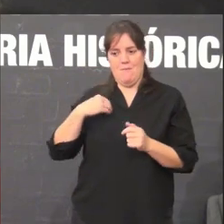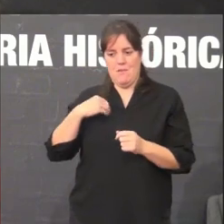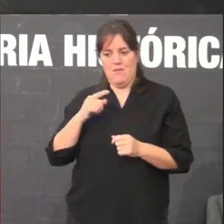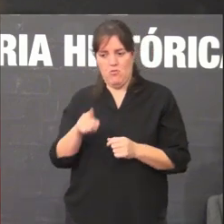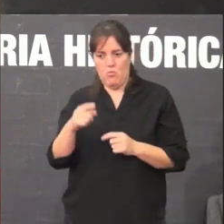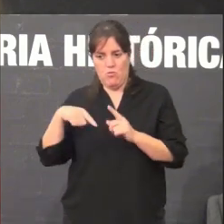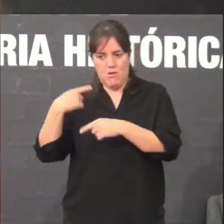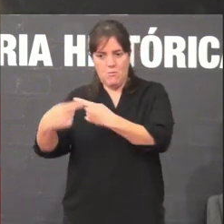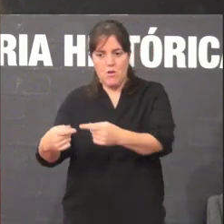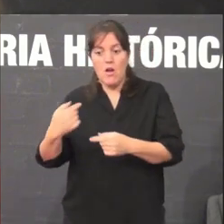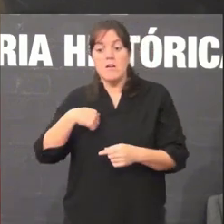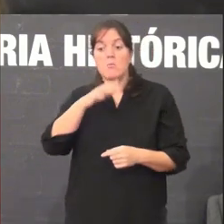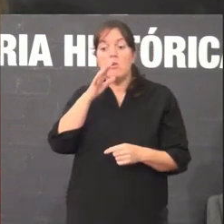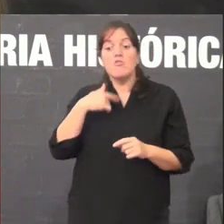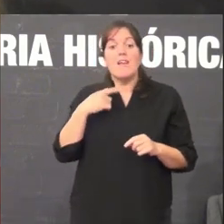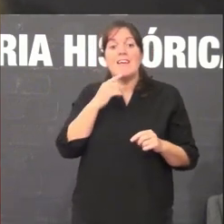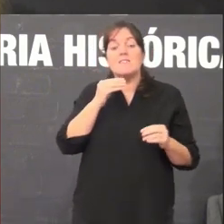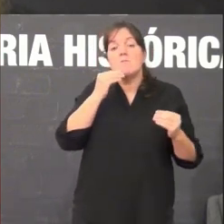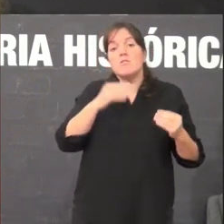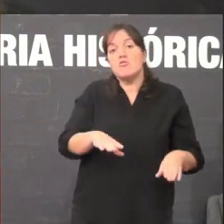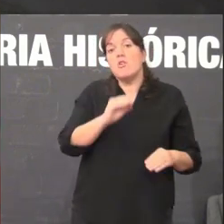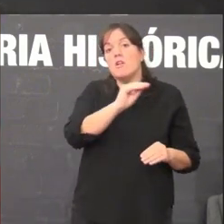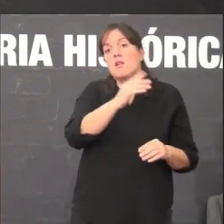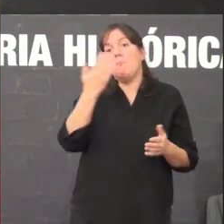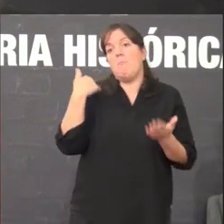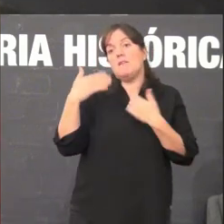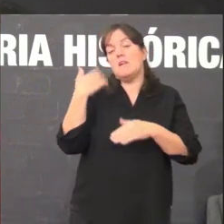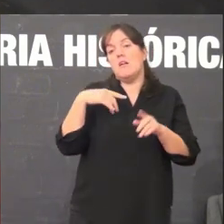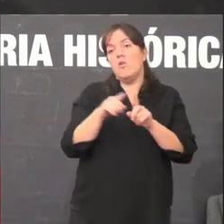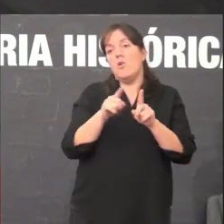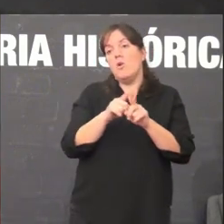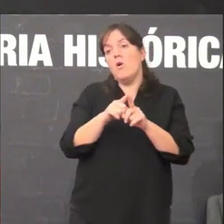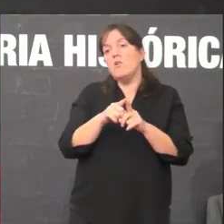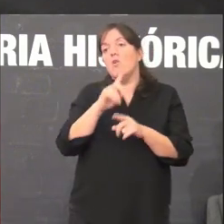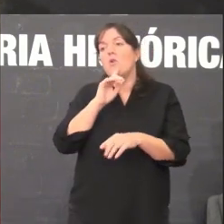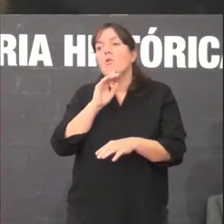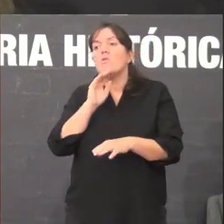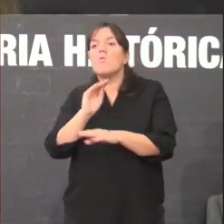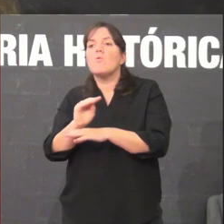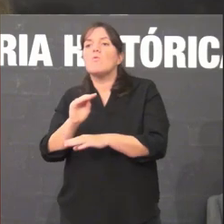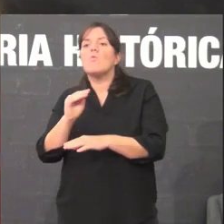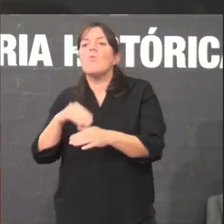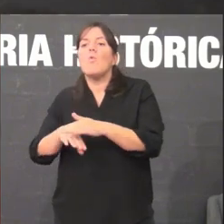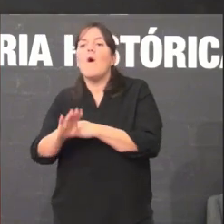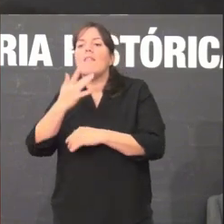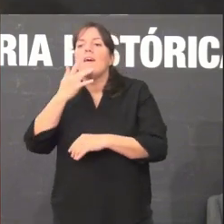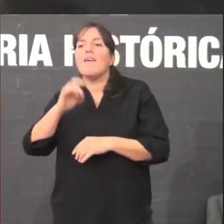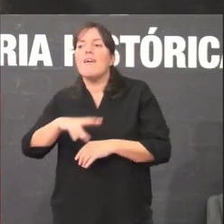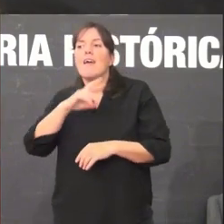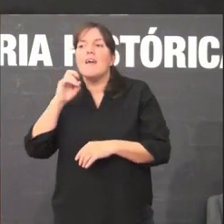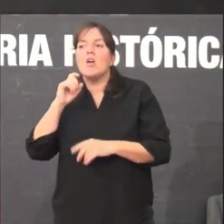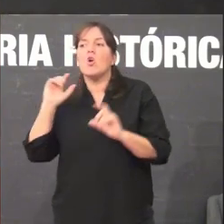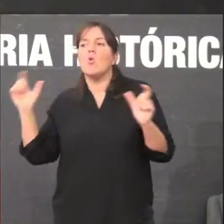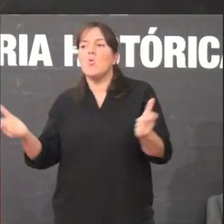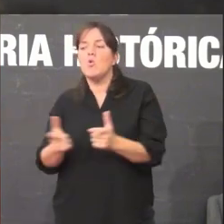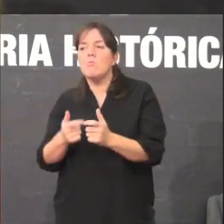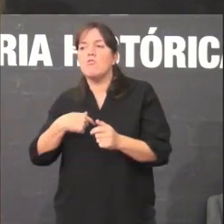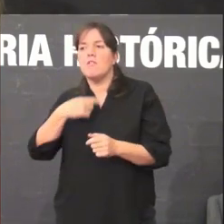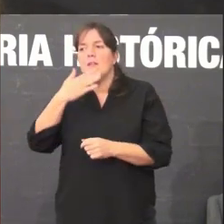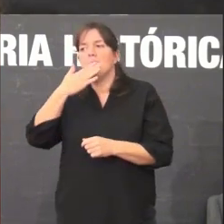diferentes versões do passado são preservadas por grupos que vão opor memórias hegemónicas